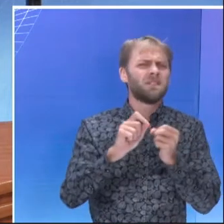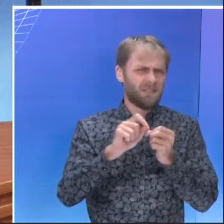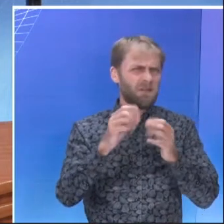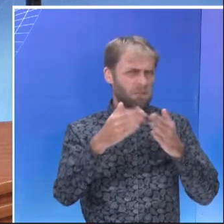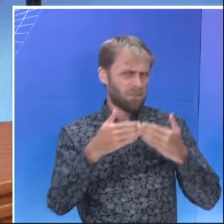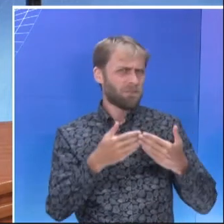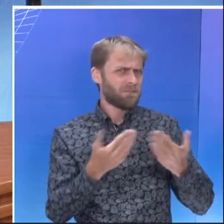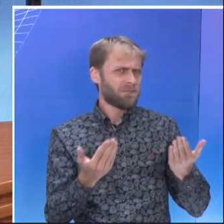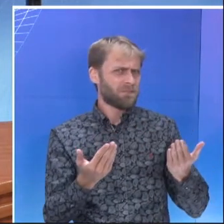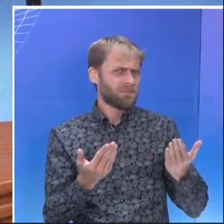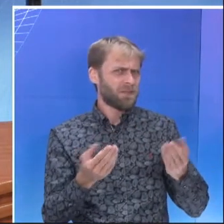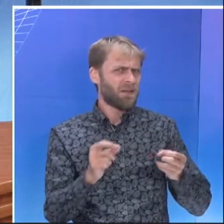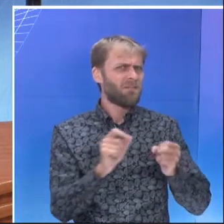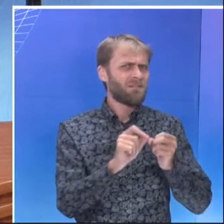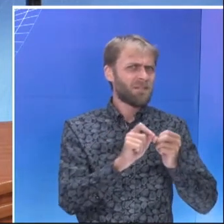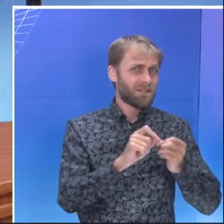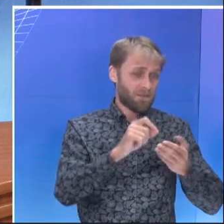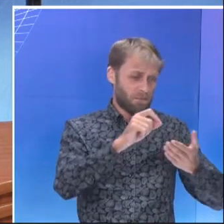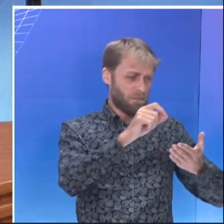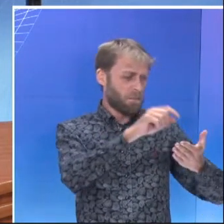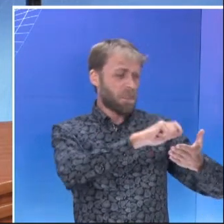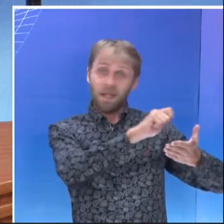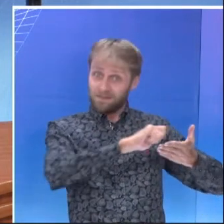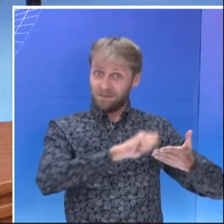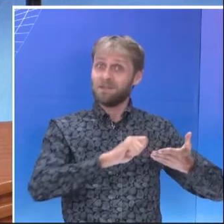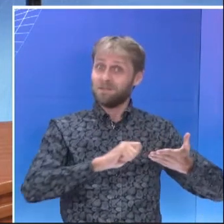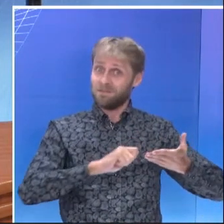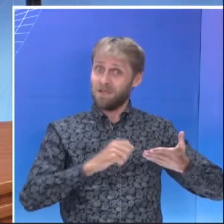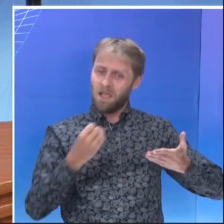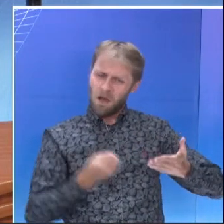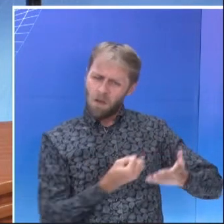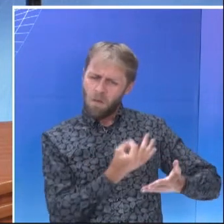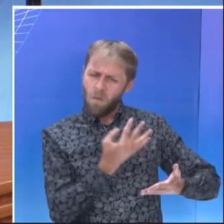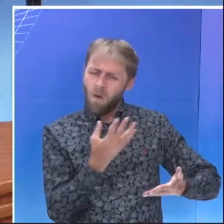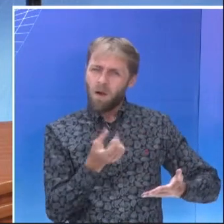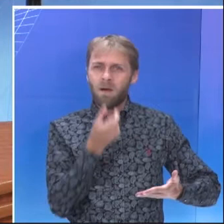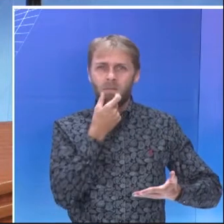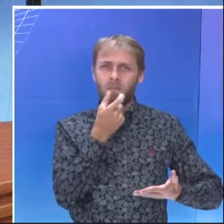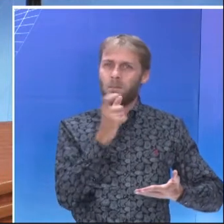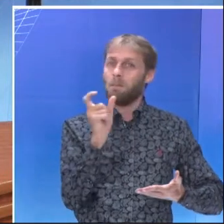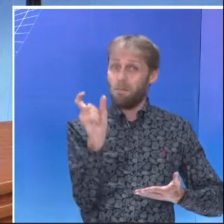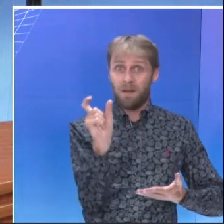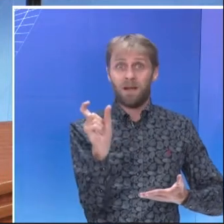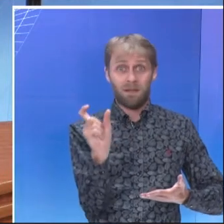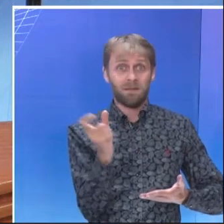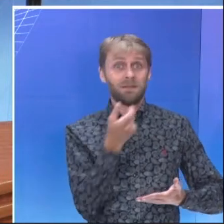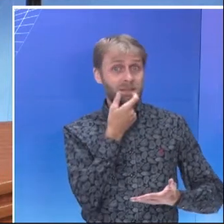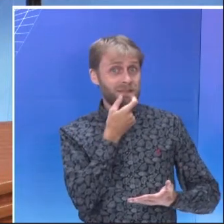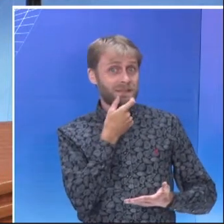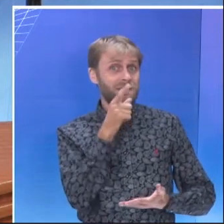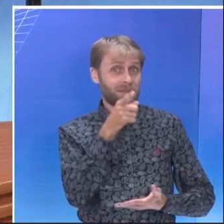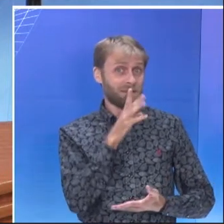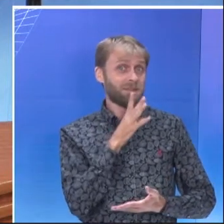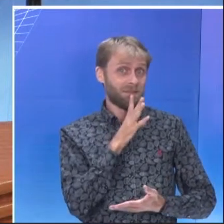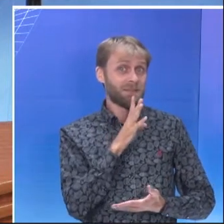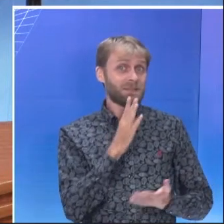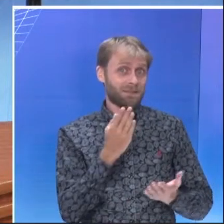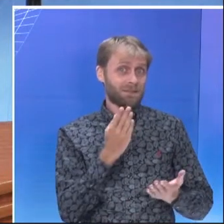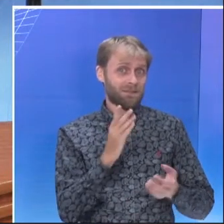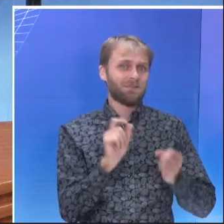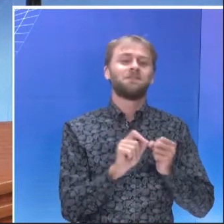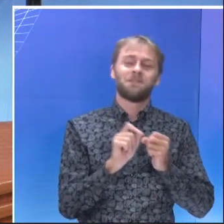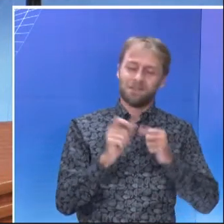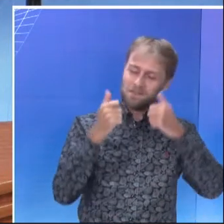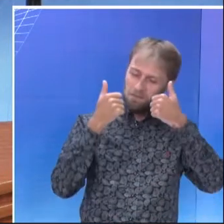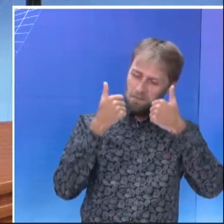pedi? Fizeram uma lista de quantidade de palavras que vocês conhecem em inglês? Ah, fizeram,